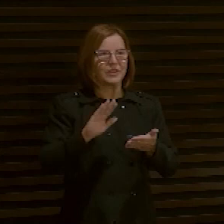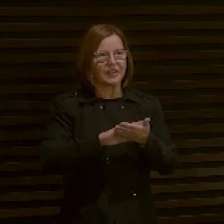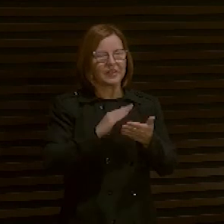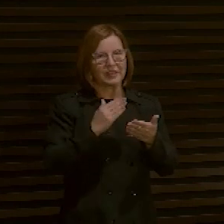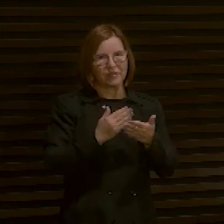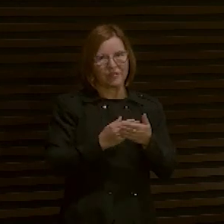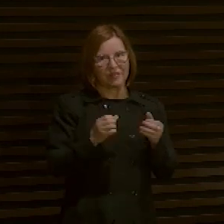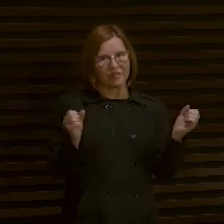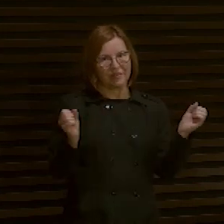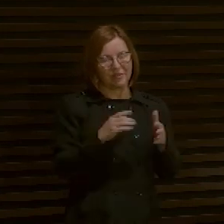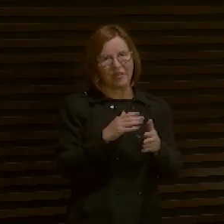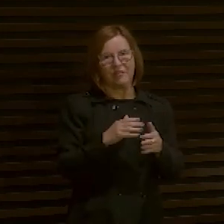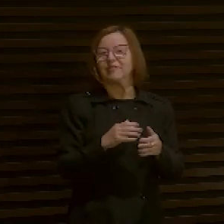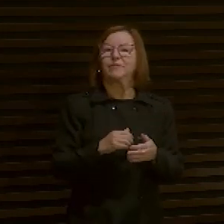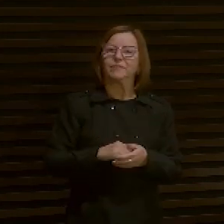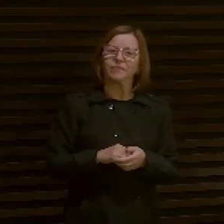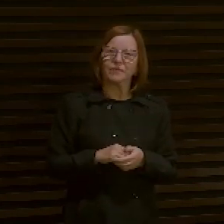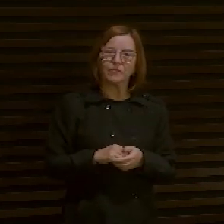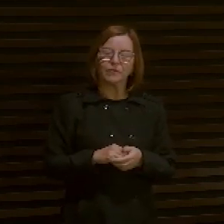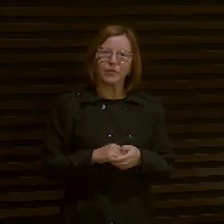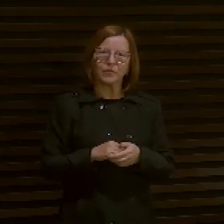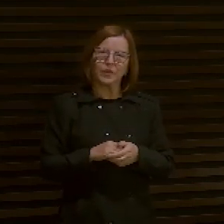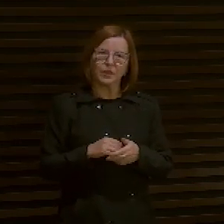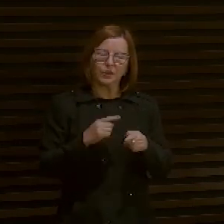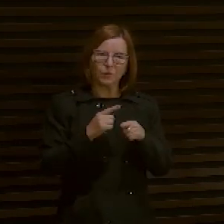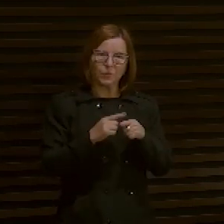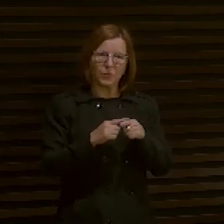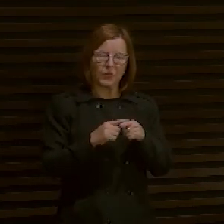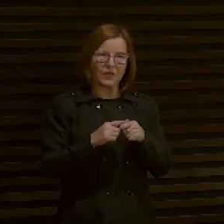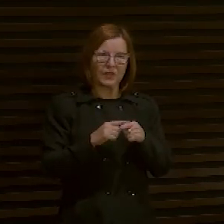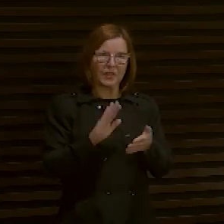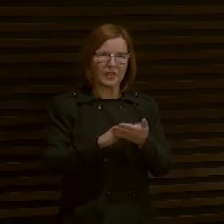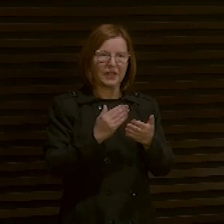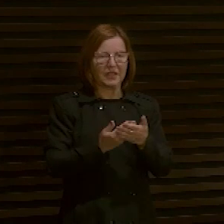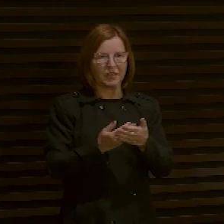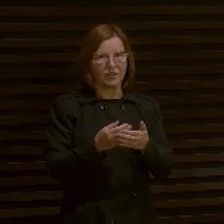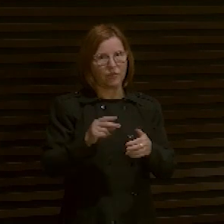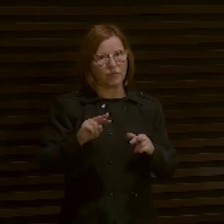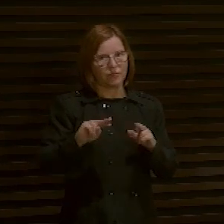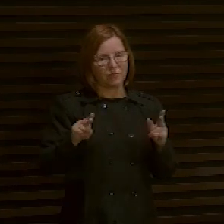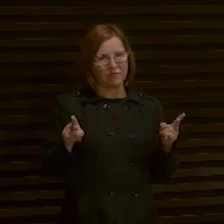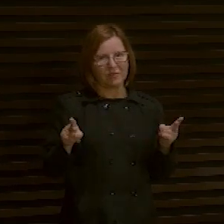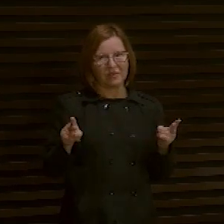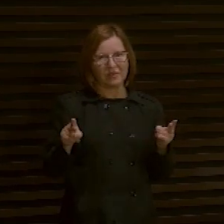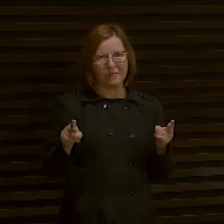porque na ARA, as unidades de medida, que nós vamos falar um pouquinho na passagem do contexto